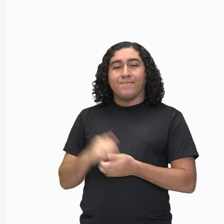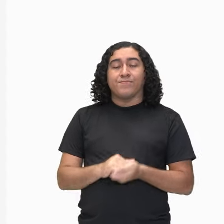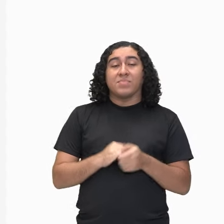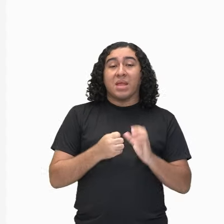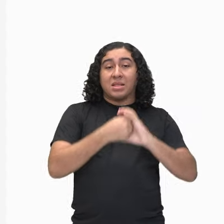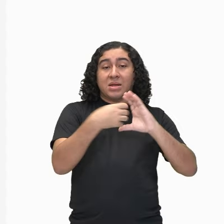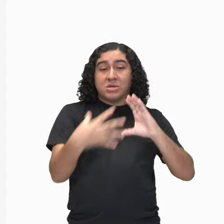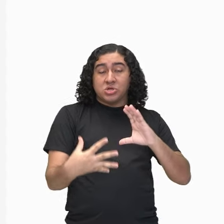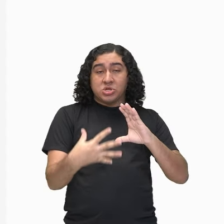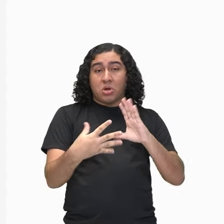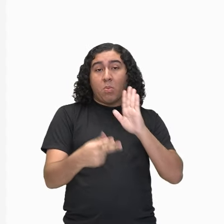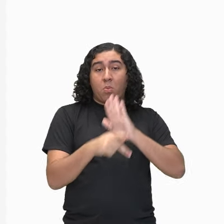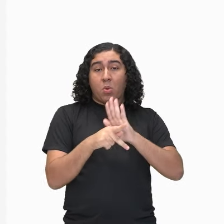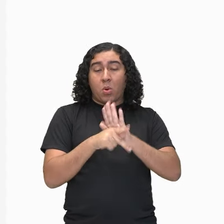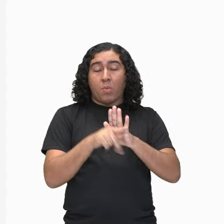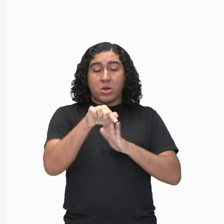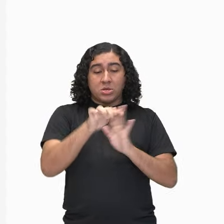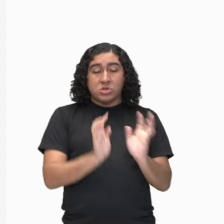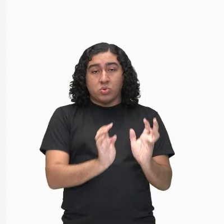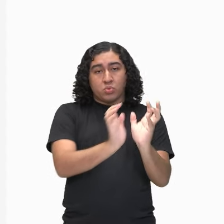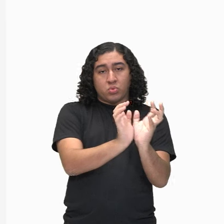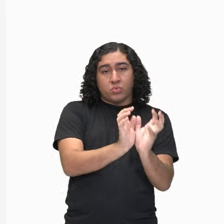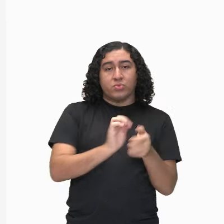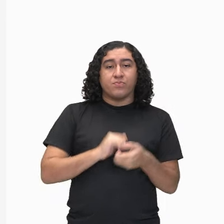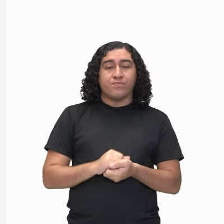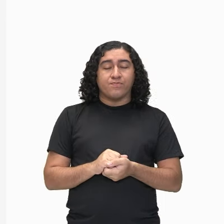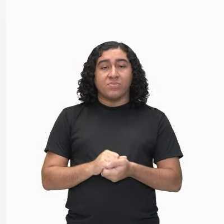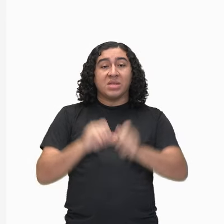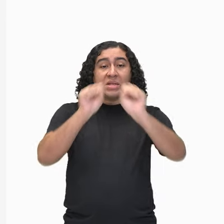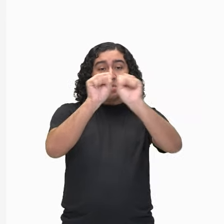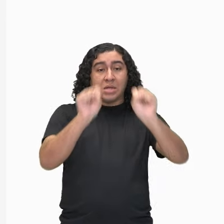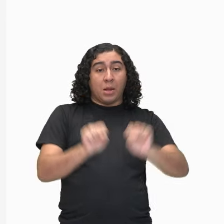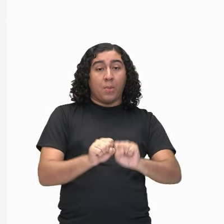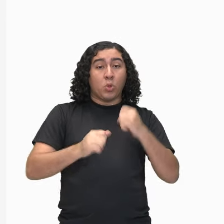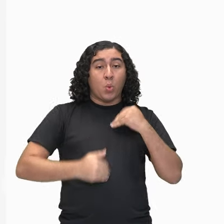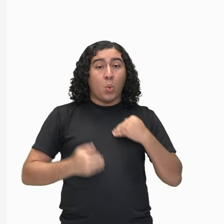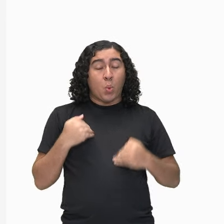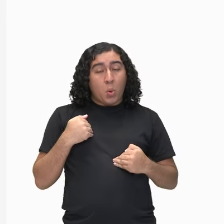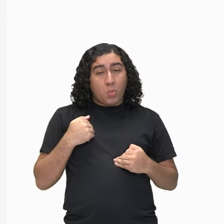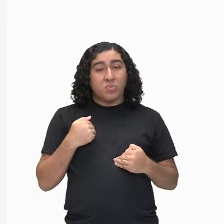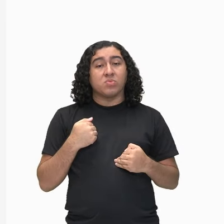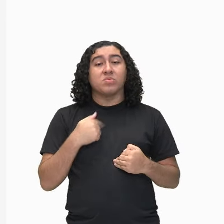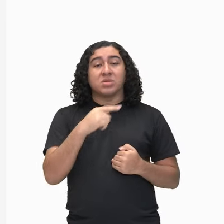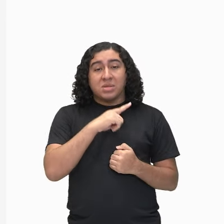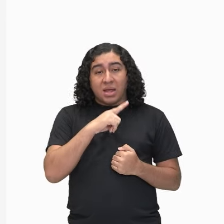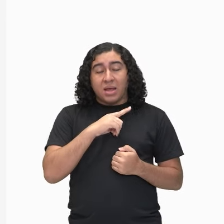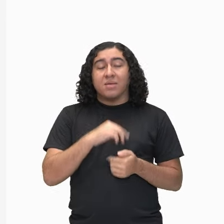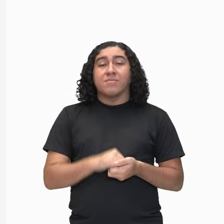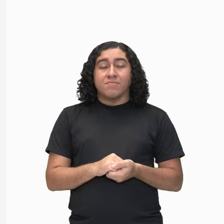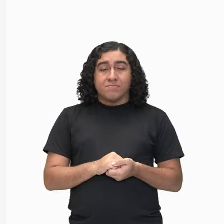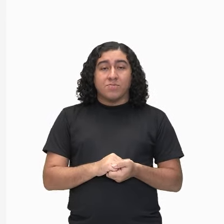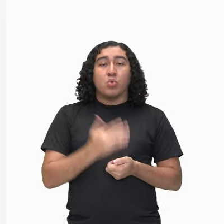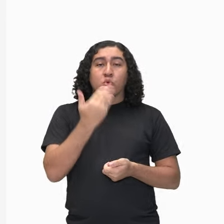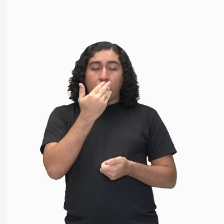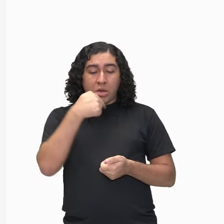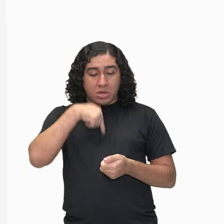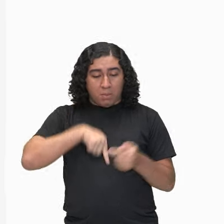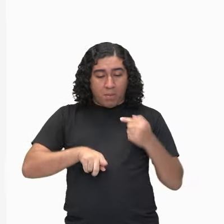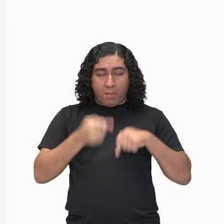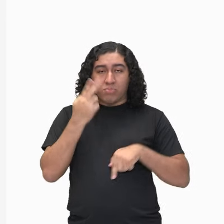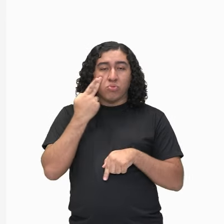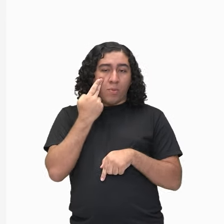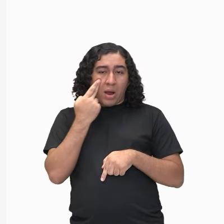Características dos moluscos, olha, sistemas corporais, eles vão possuir o sistema digestório, vão